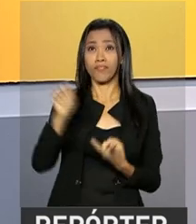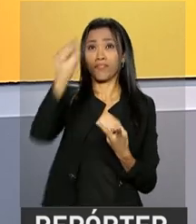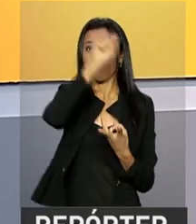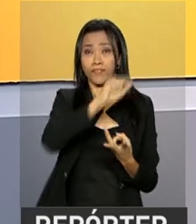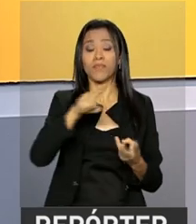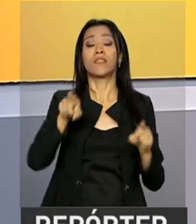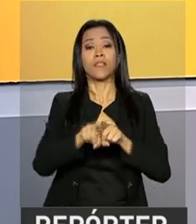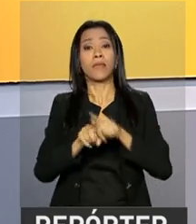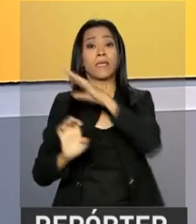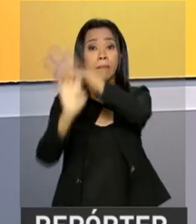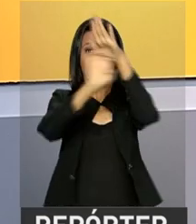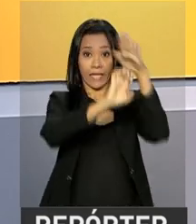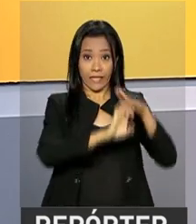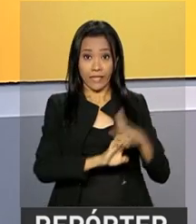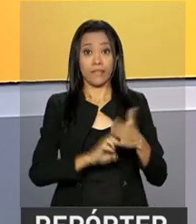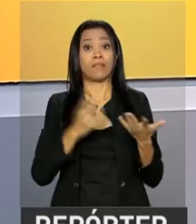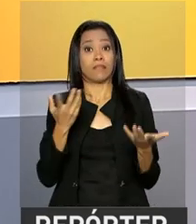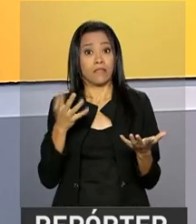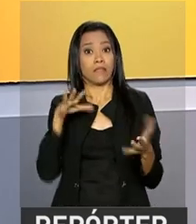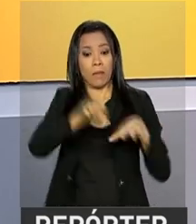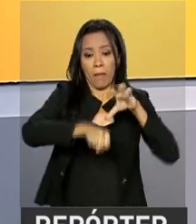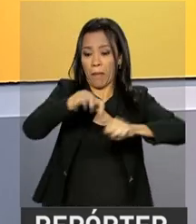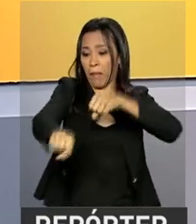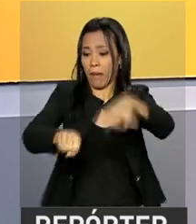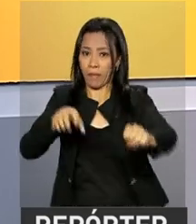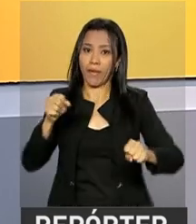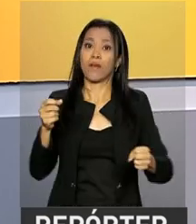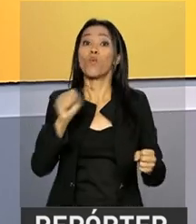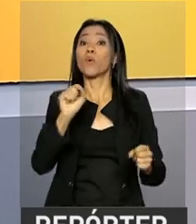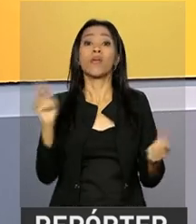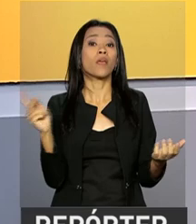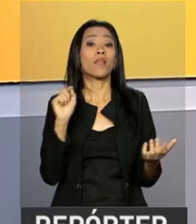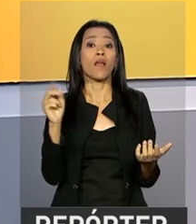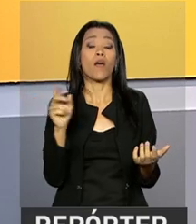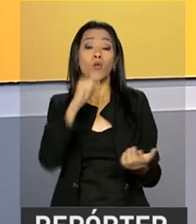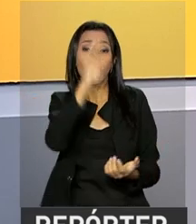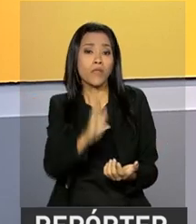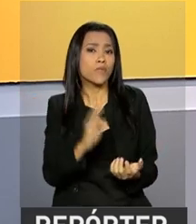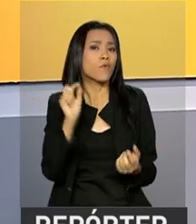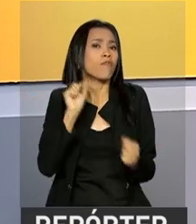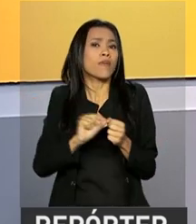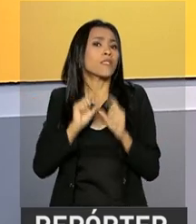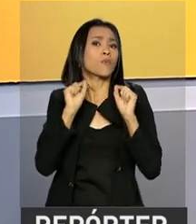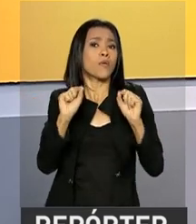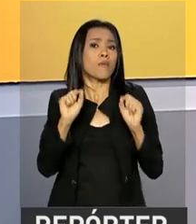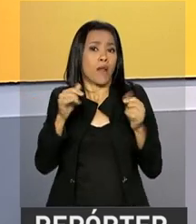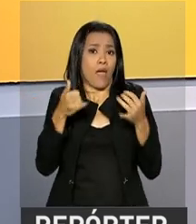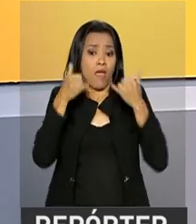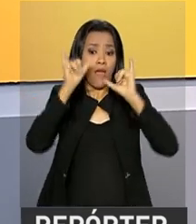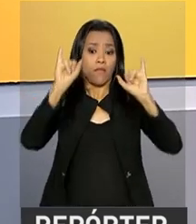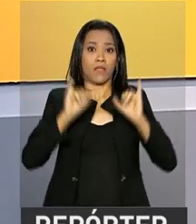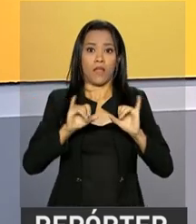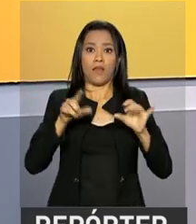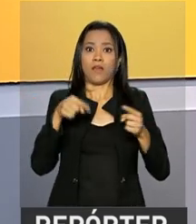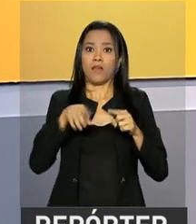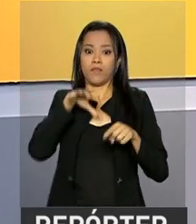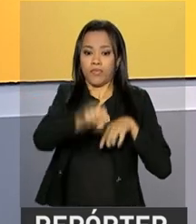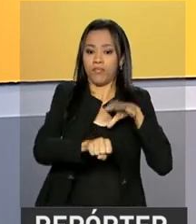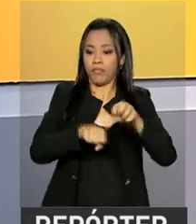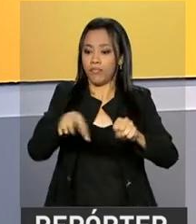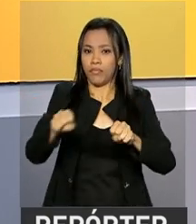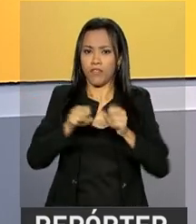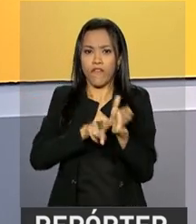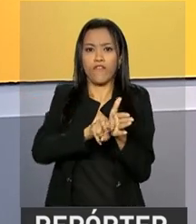vamos ver agora o que o brasil está fazendo para garantir mais segurança no mundo virtual e como você cidadão